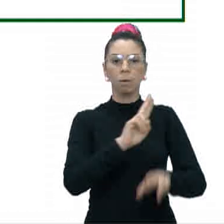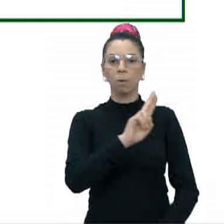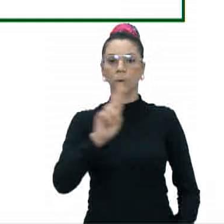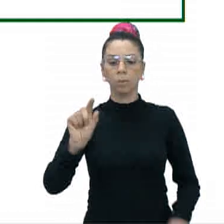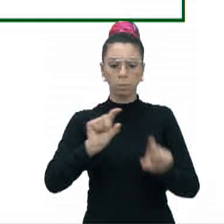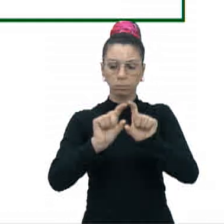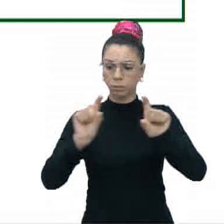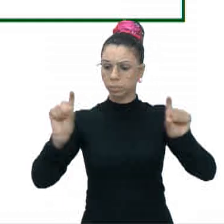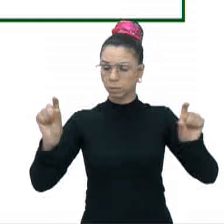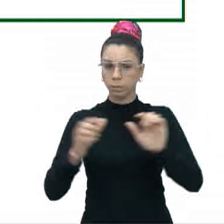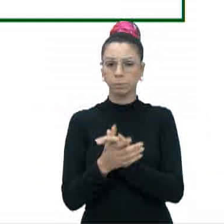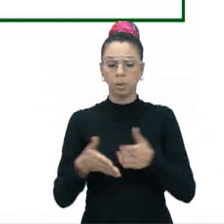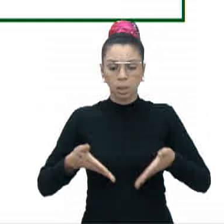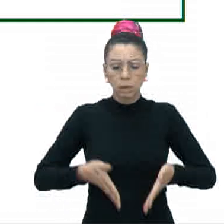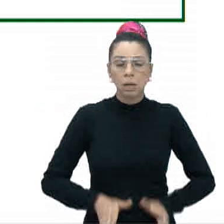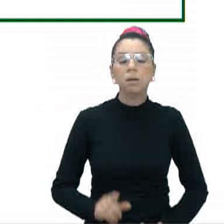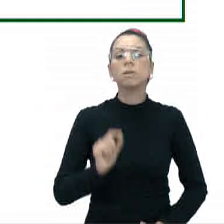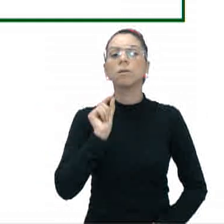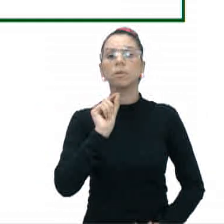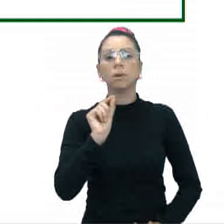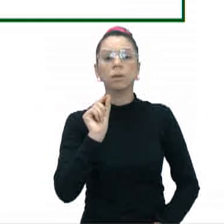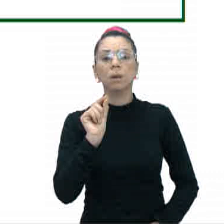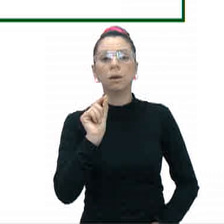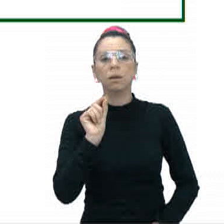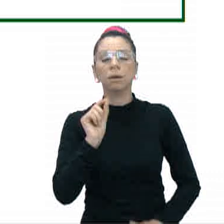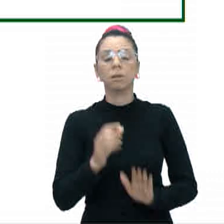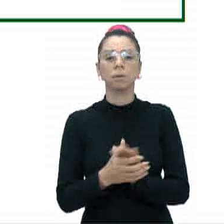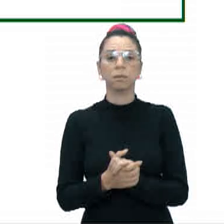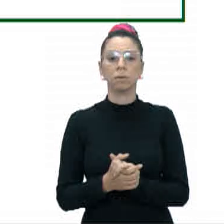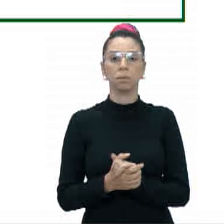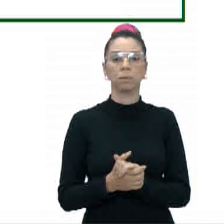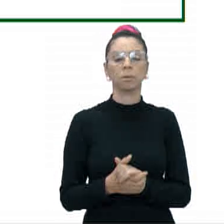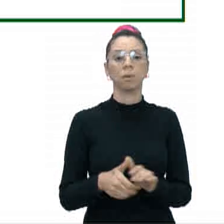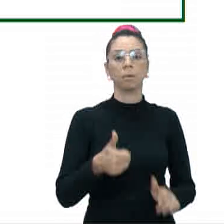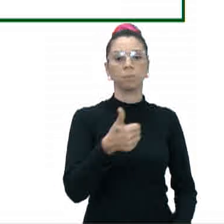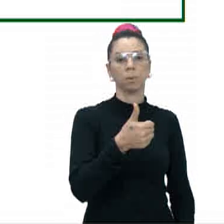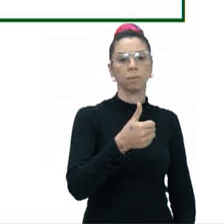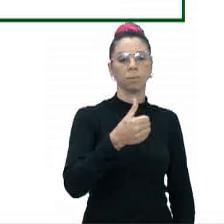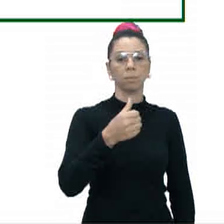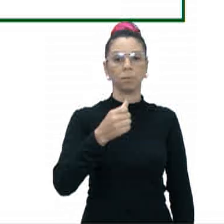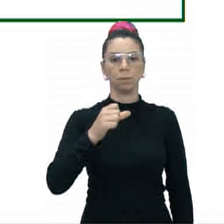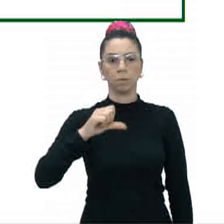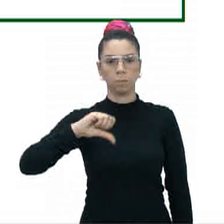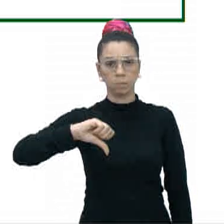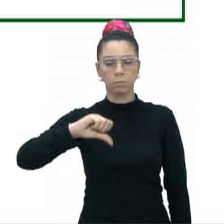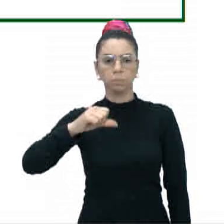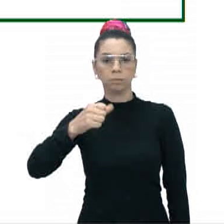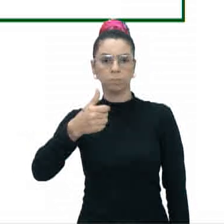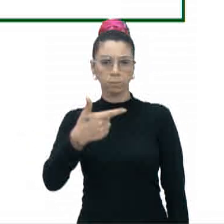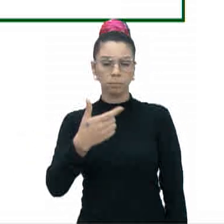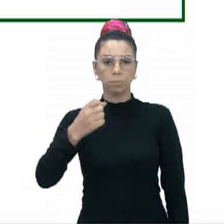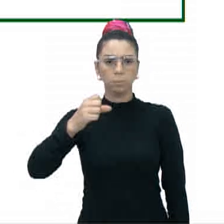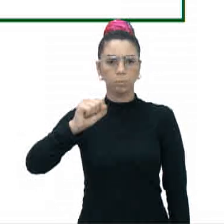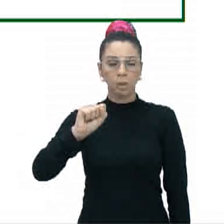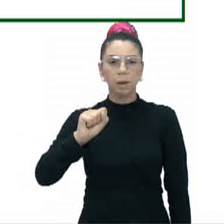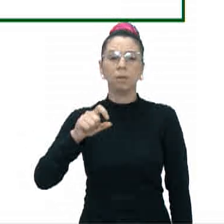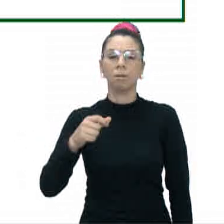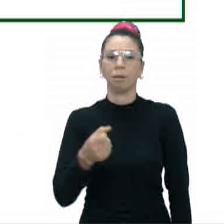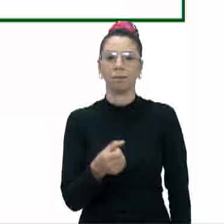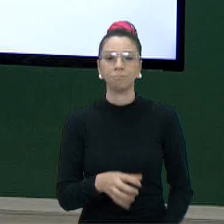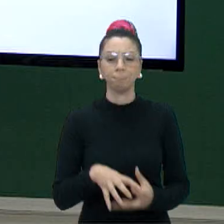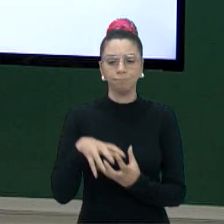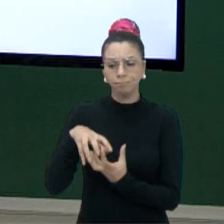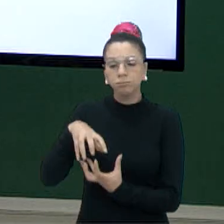Chomsky. Nasceu em 1928. Sim, pessoal, ele está bem velhinho, com mais de 90 anos, mas